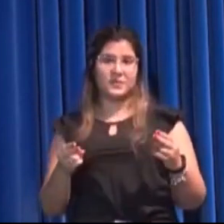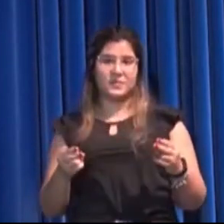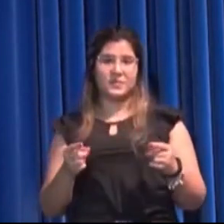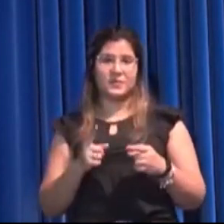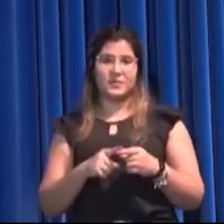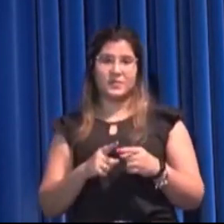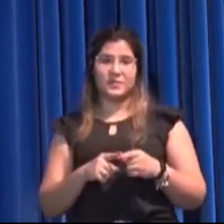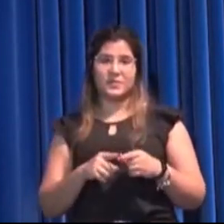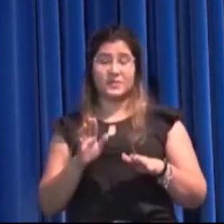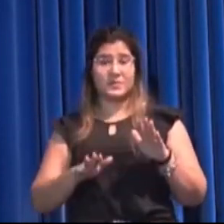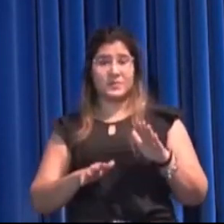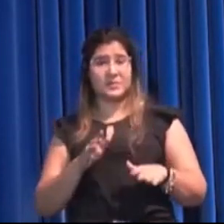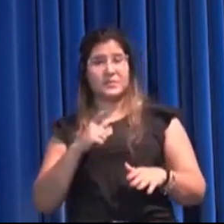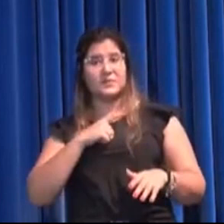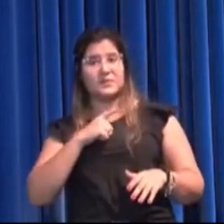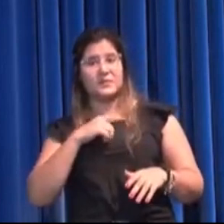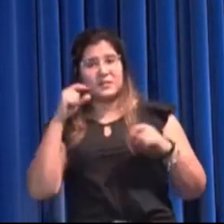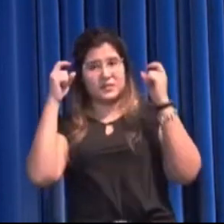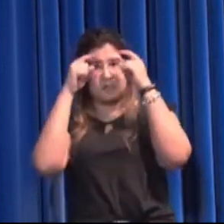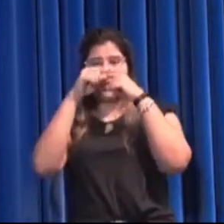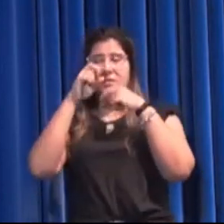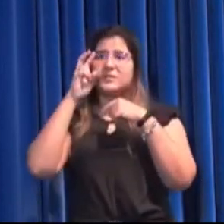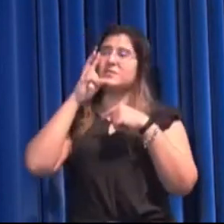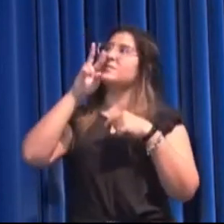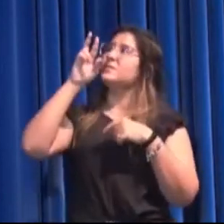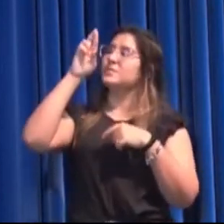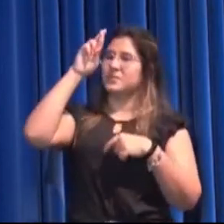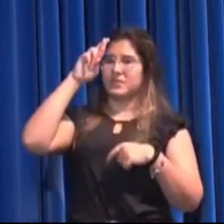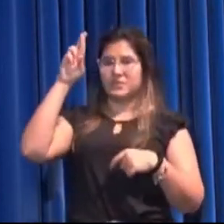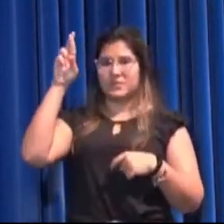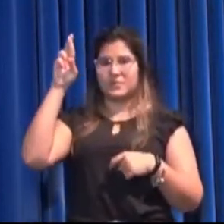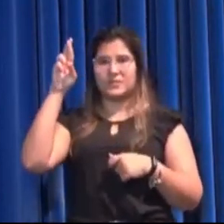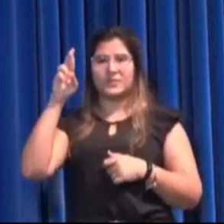temos dificuldade de olhar para o Senhor.